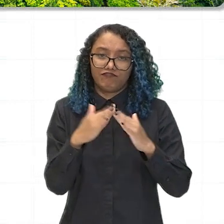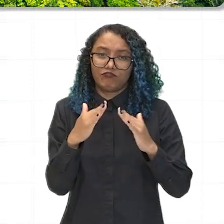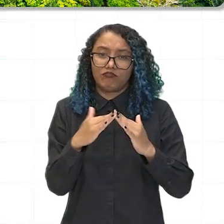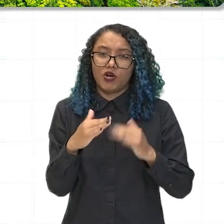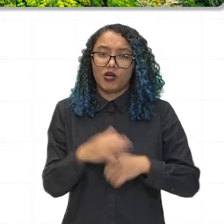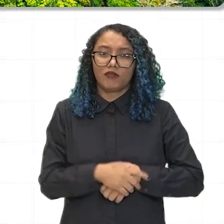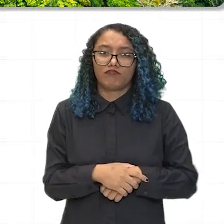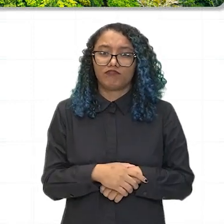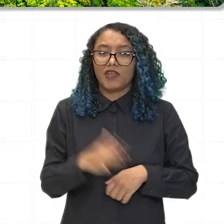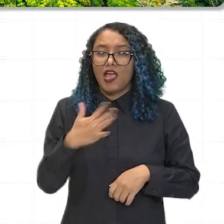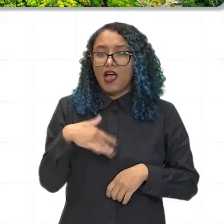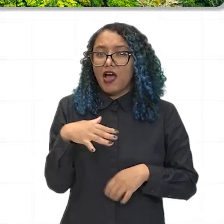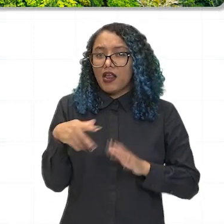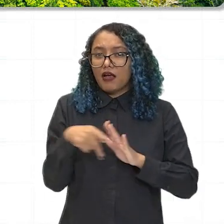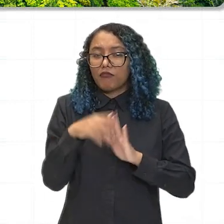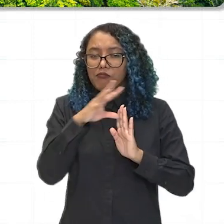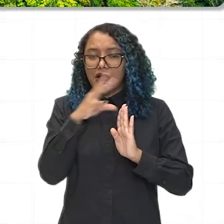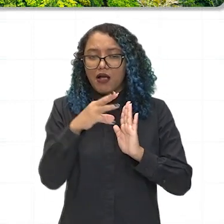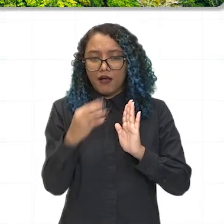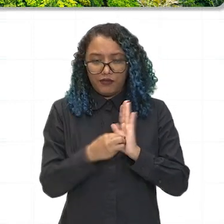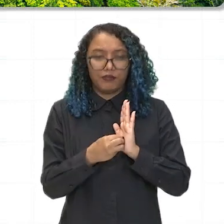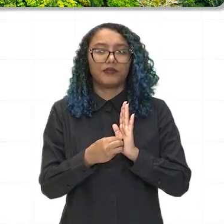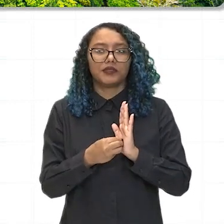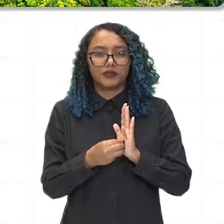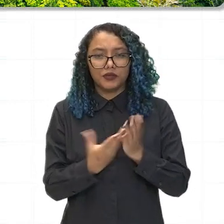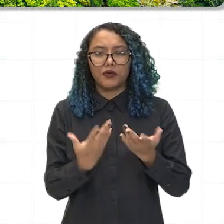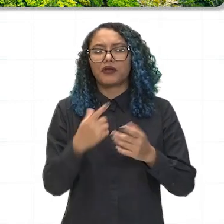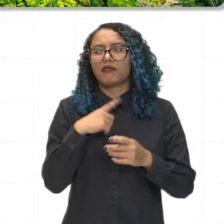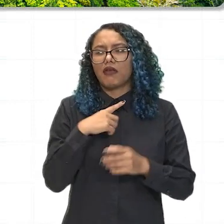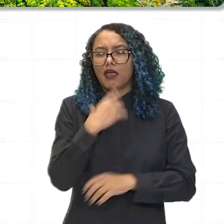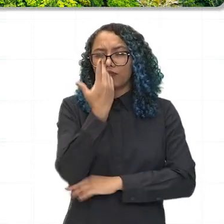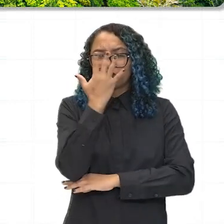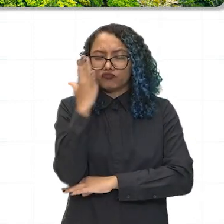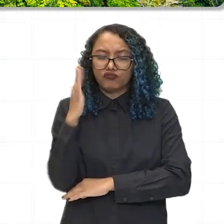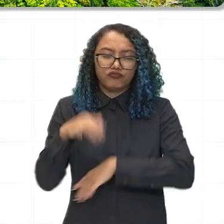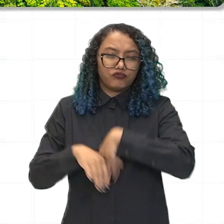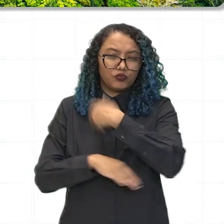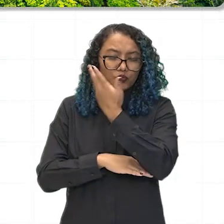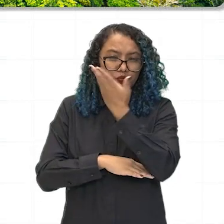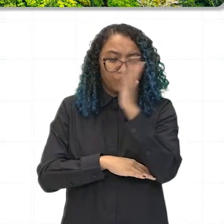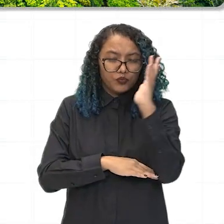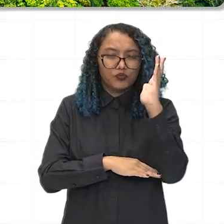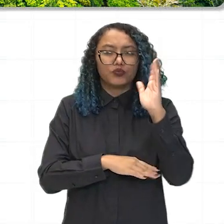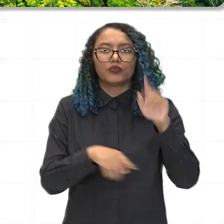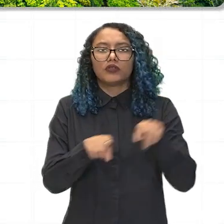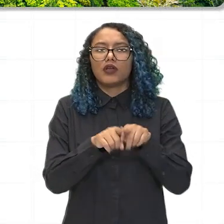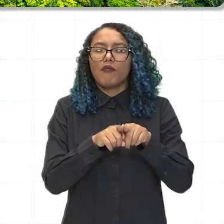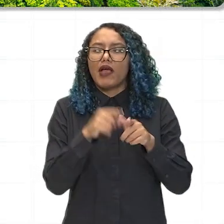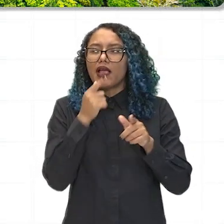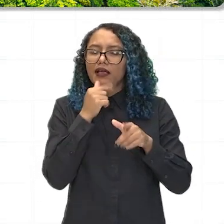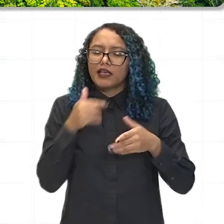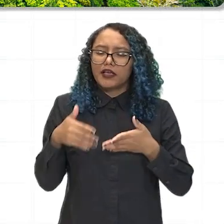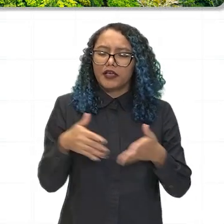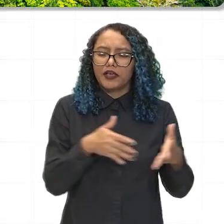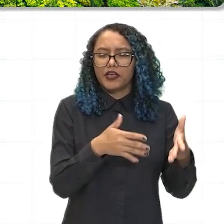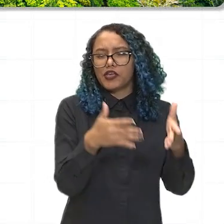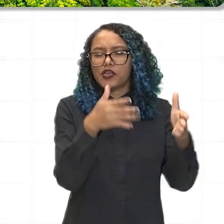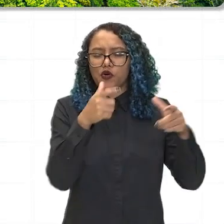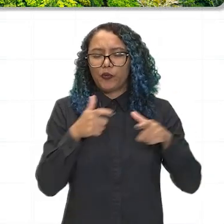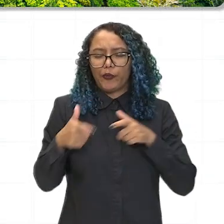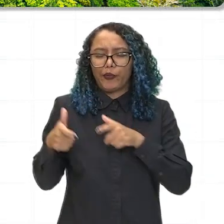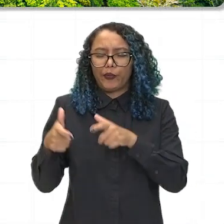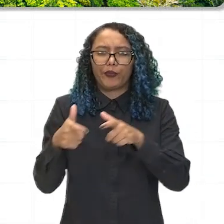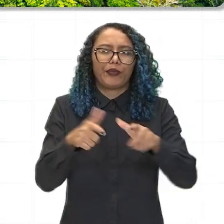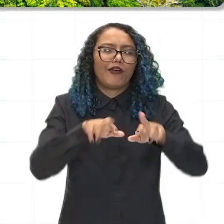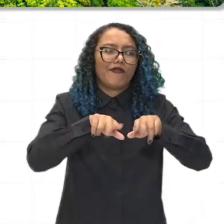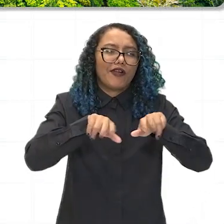Amazônia, tá? Então, olha aí, tá aí uma representação de florestas, desse ambiente aquático super rico,